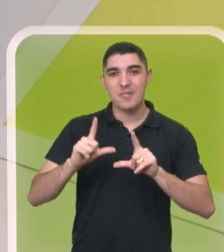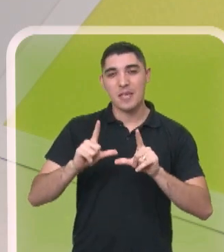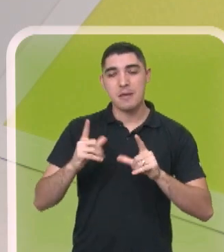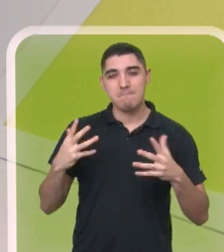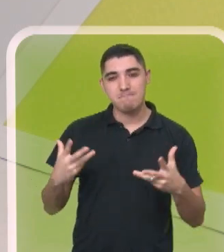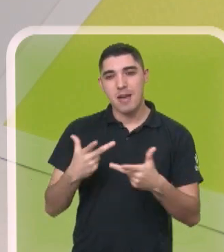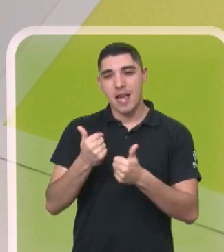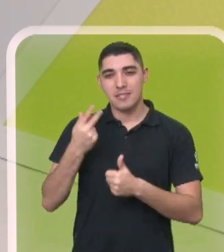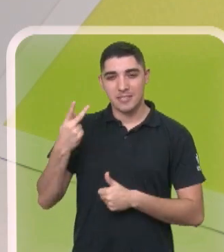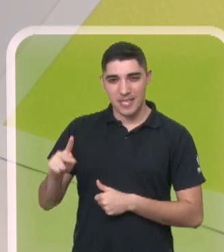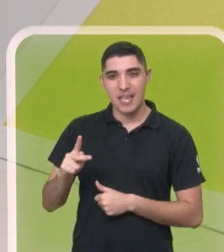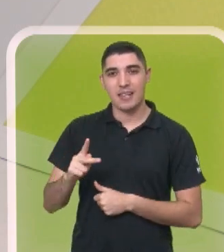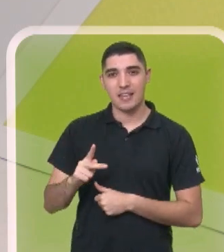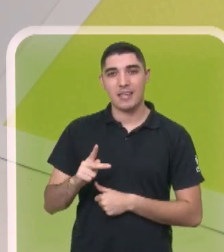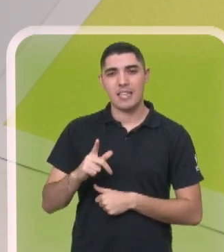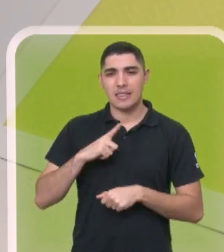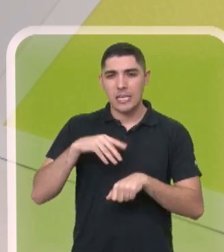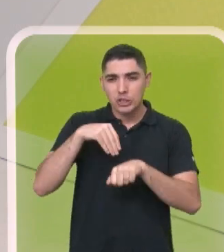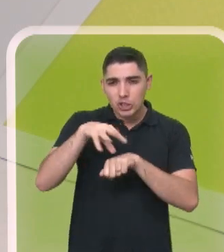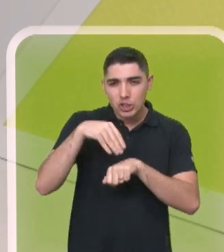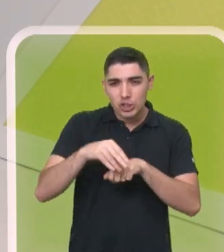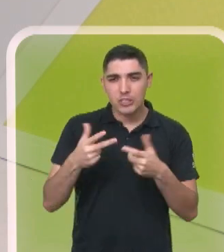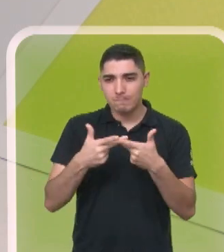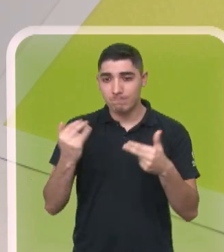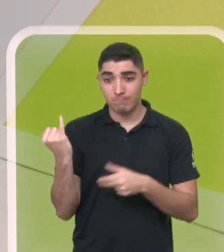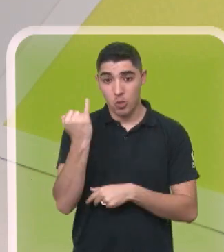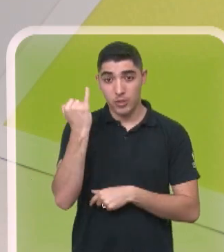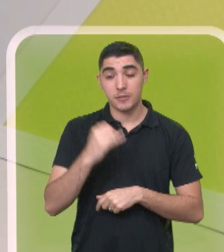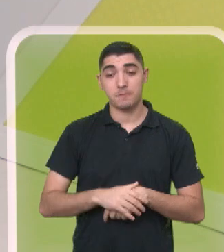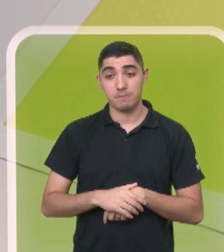Bom, com sempre dicas importantes para